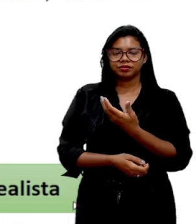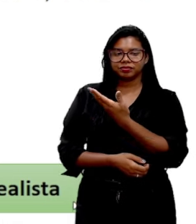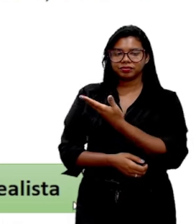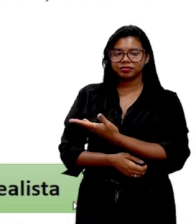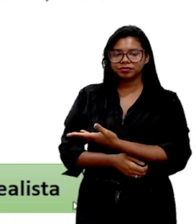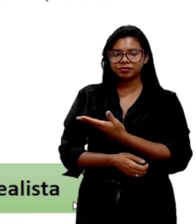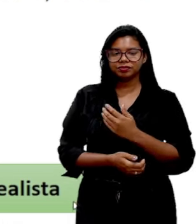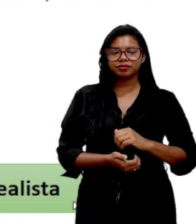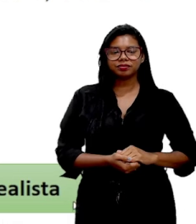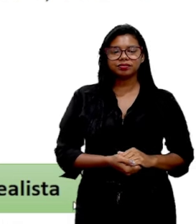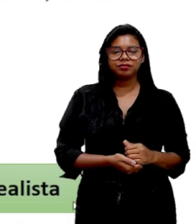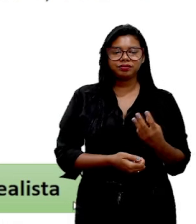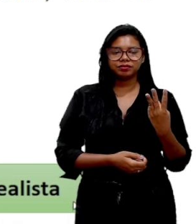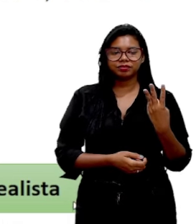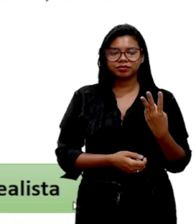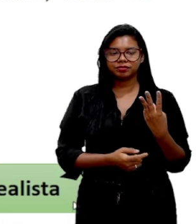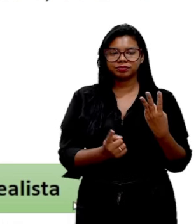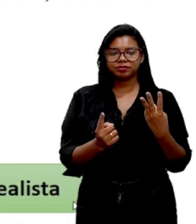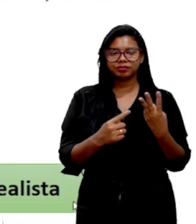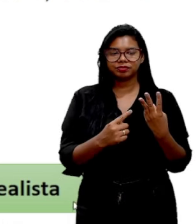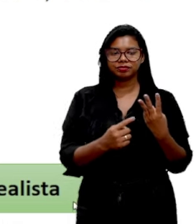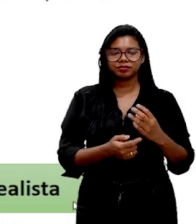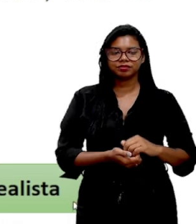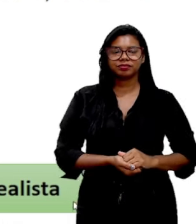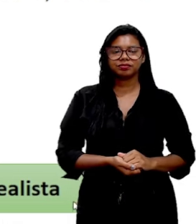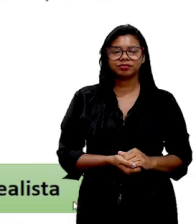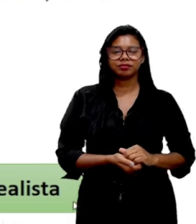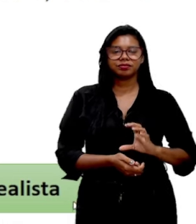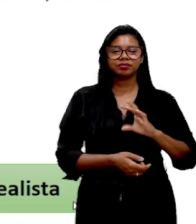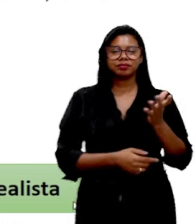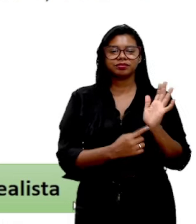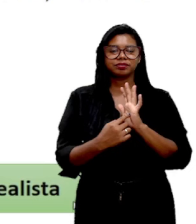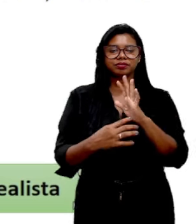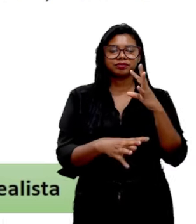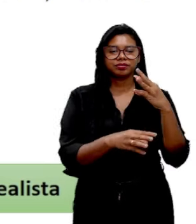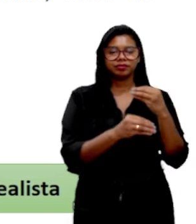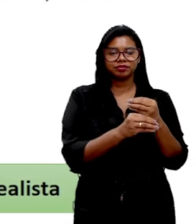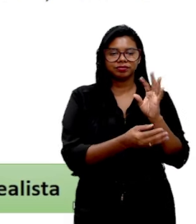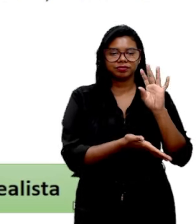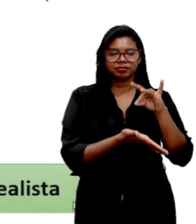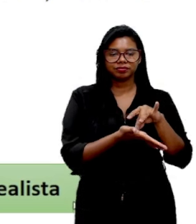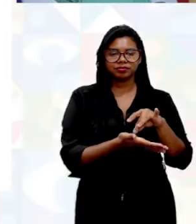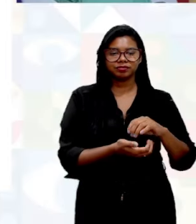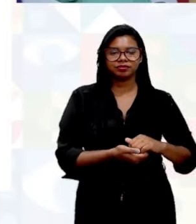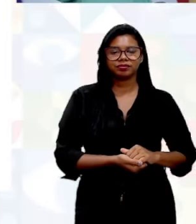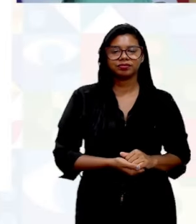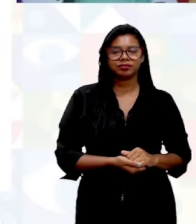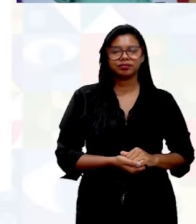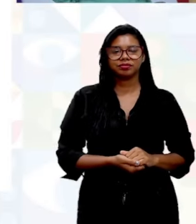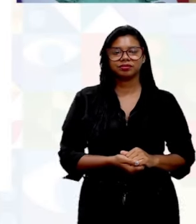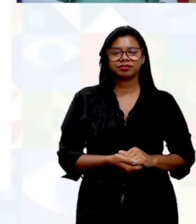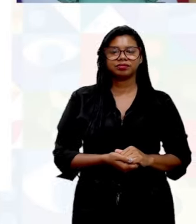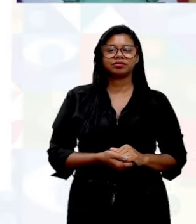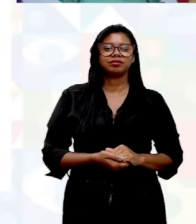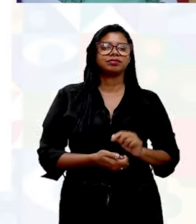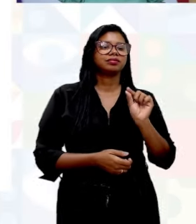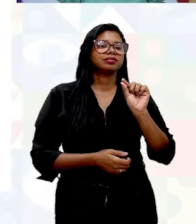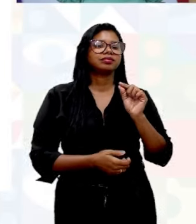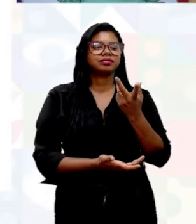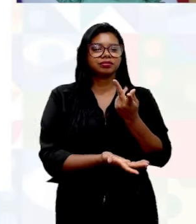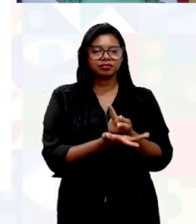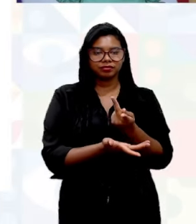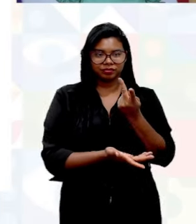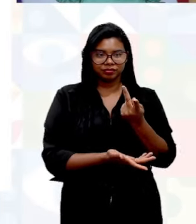conta 3 cenários. É o cenário otimista, o pessimista e o realista. Então, o que acontece no